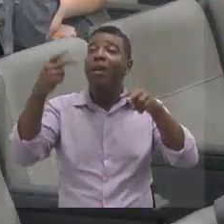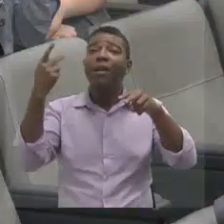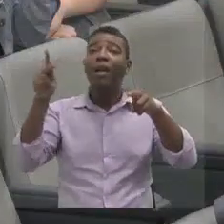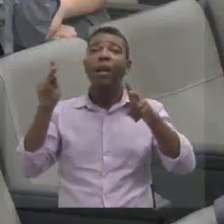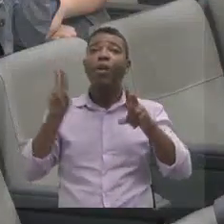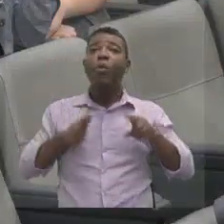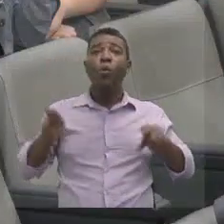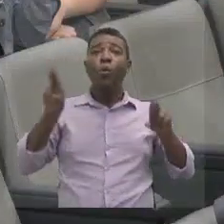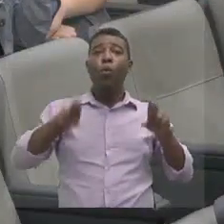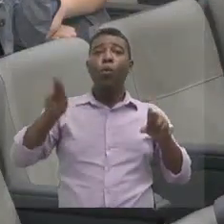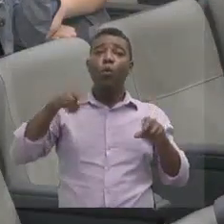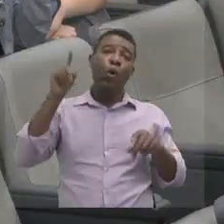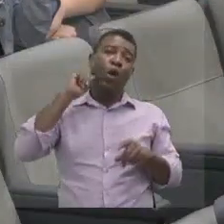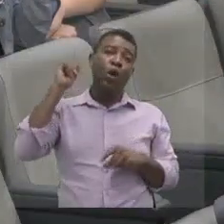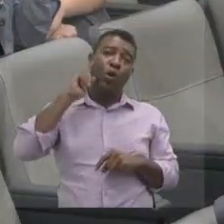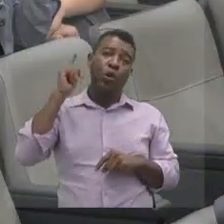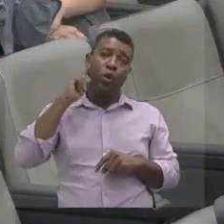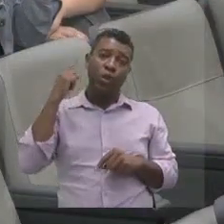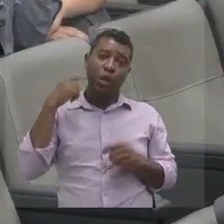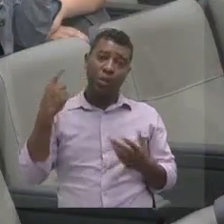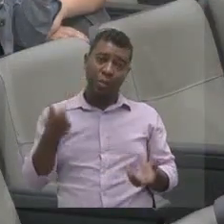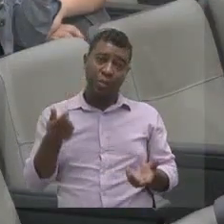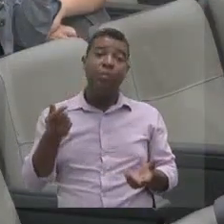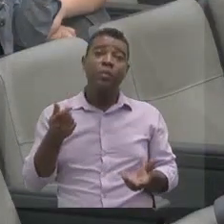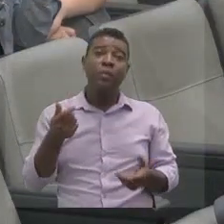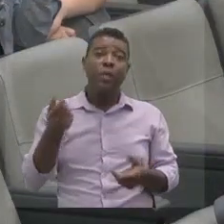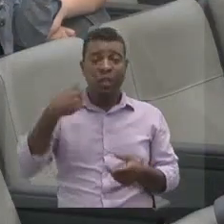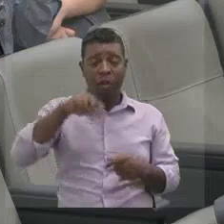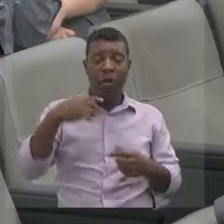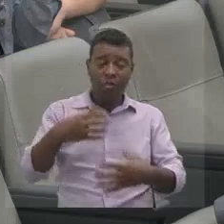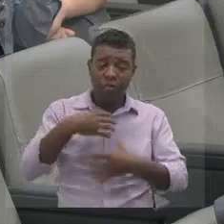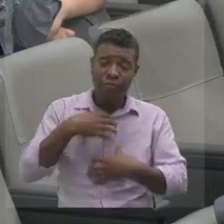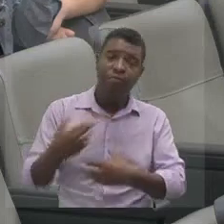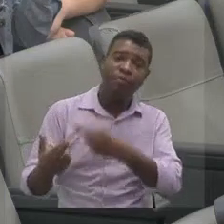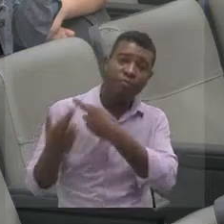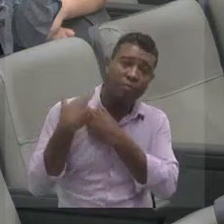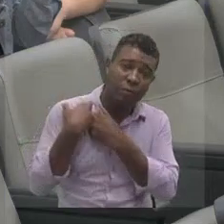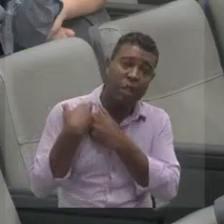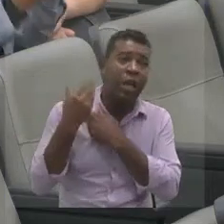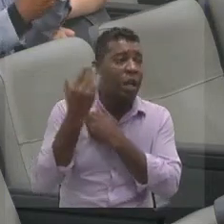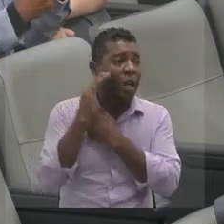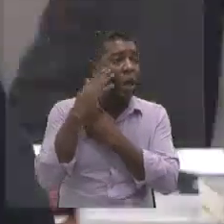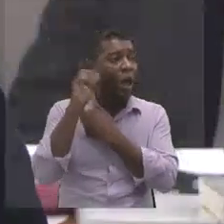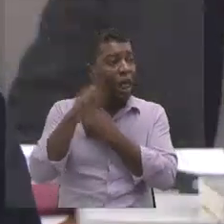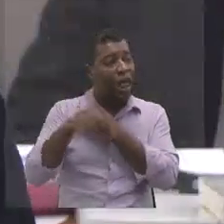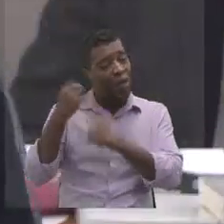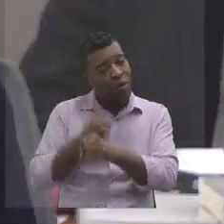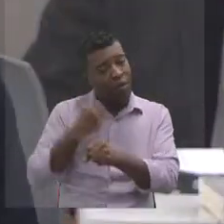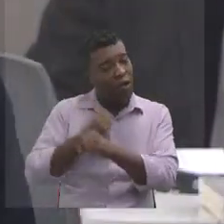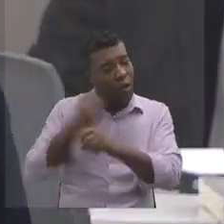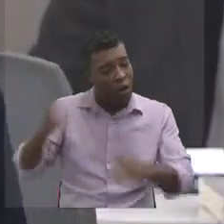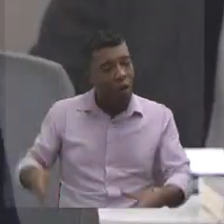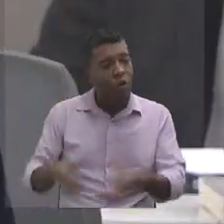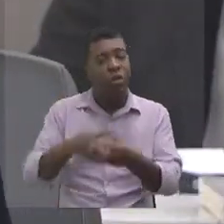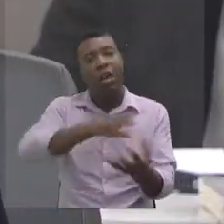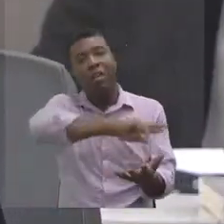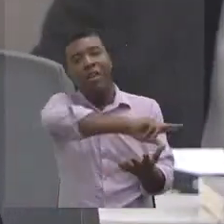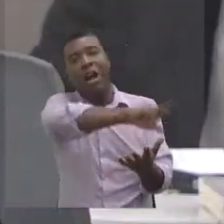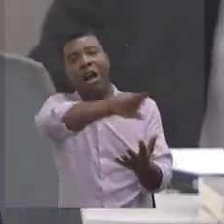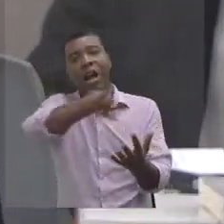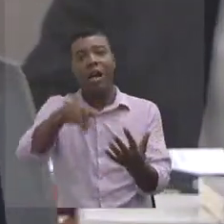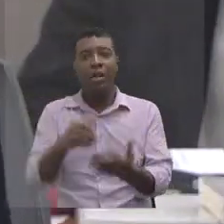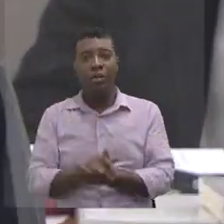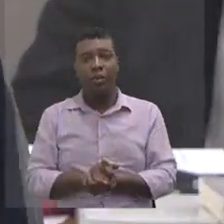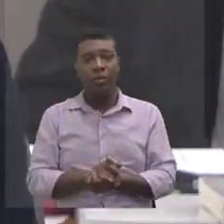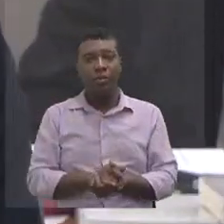né então a gente tá muito preocupado com isso com muito senso de responsabilidade entendendo que é uma construção conjunta de vários atores e aí eu entro no temática